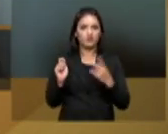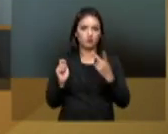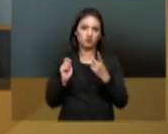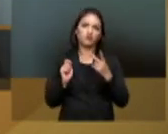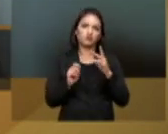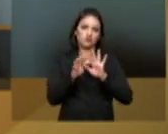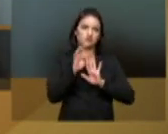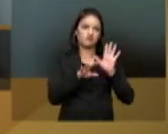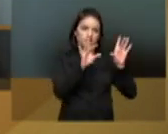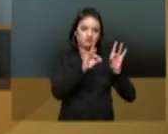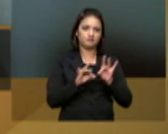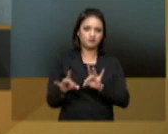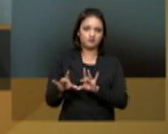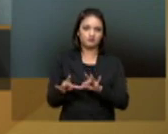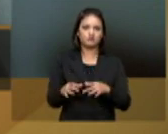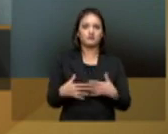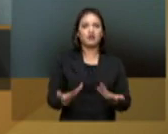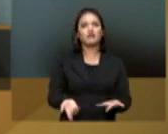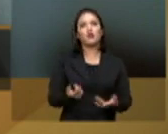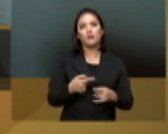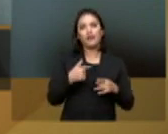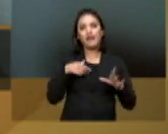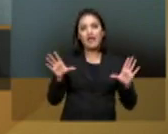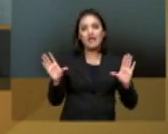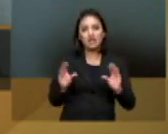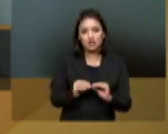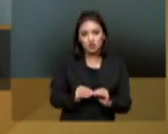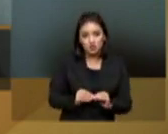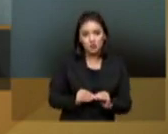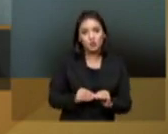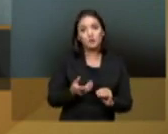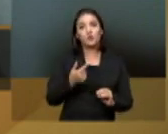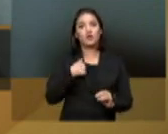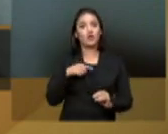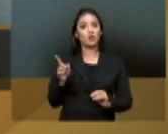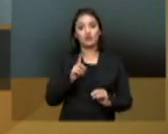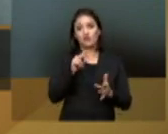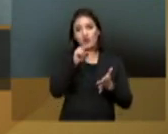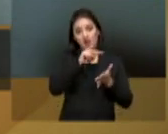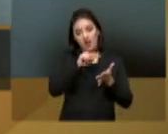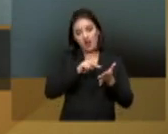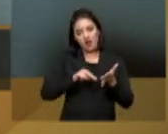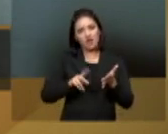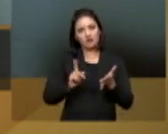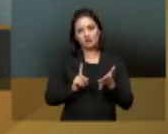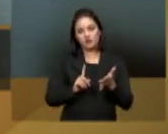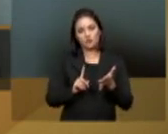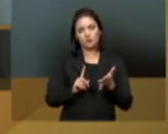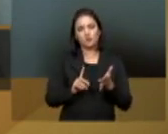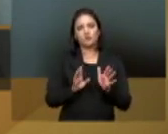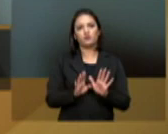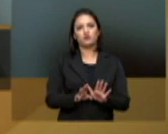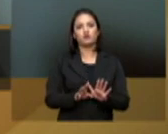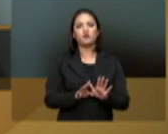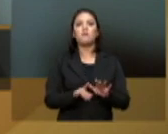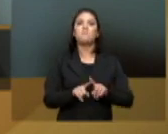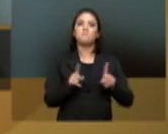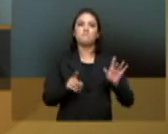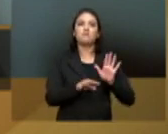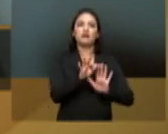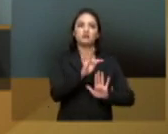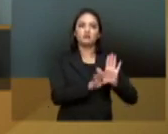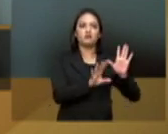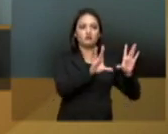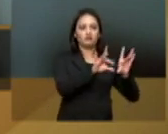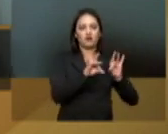Por se tratar aqui de um resumo, eminentes colegas, eu vou omitir a leitura da